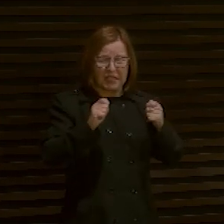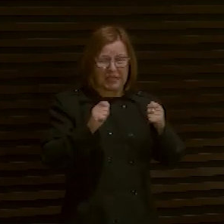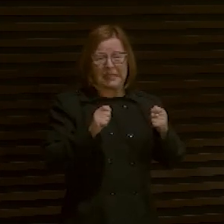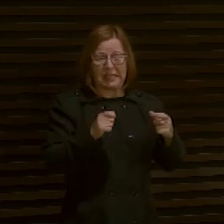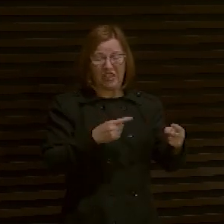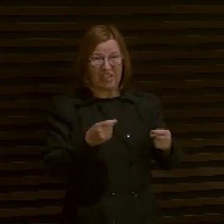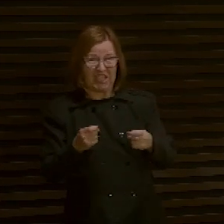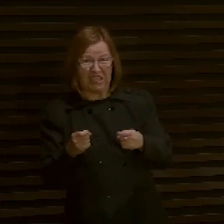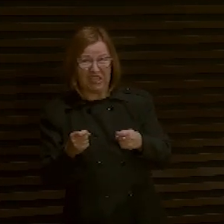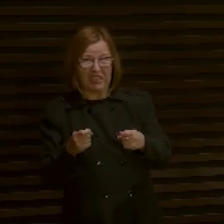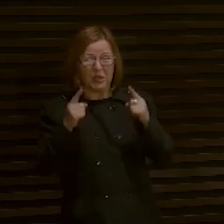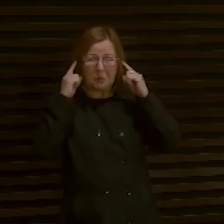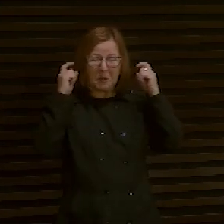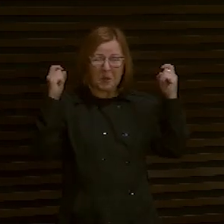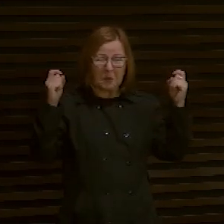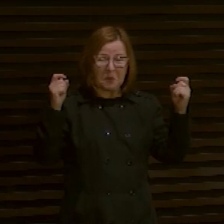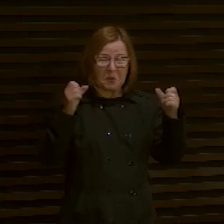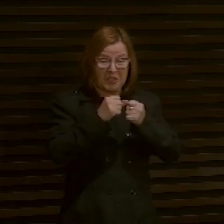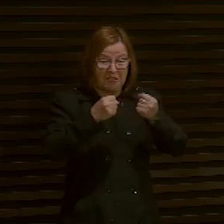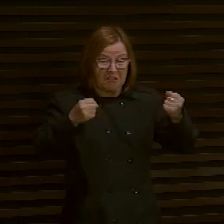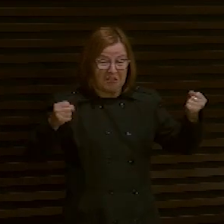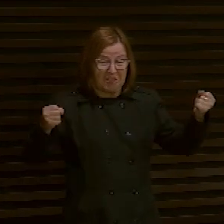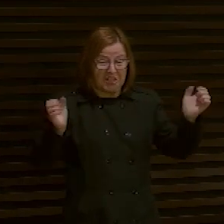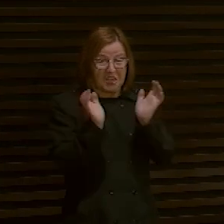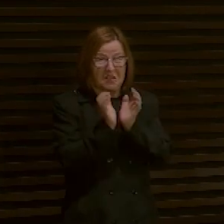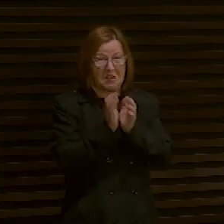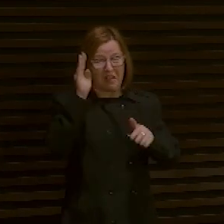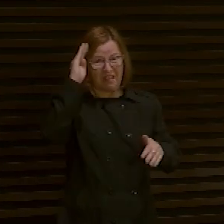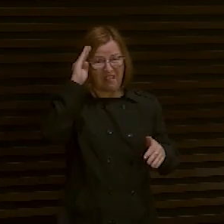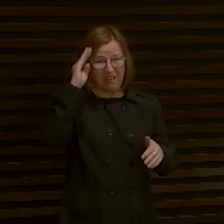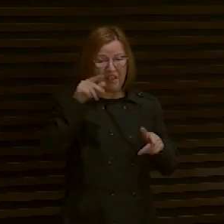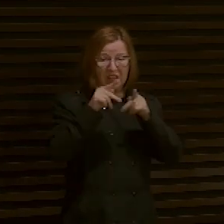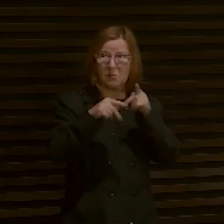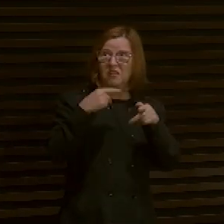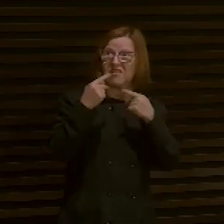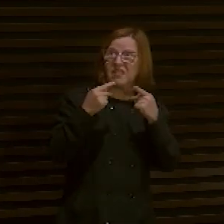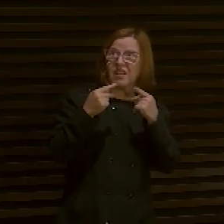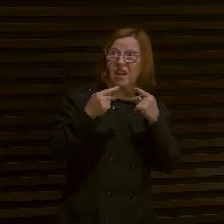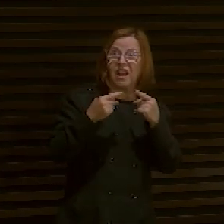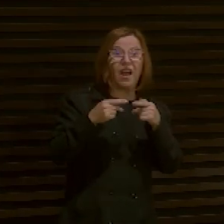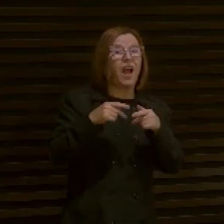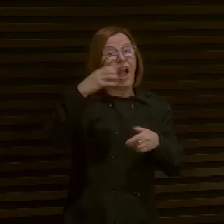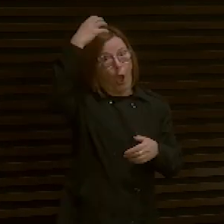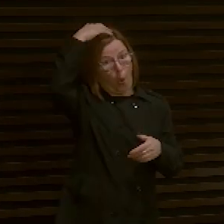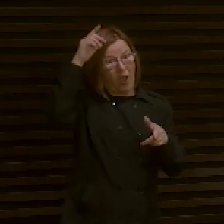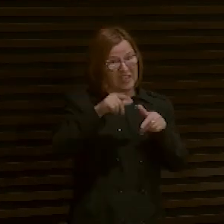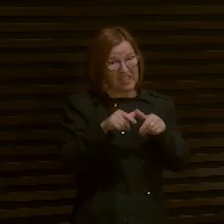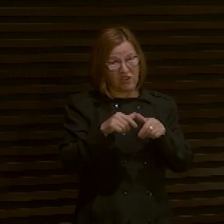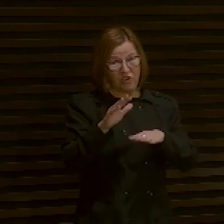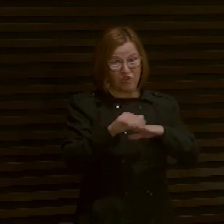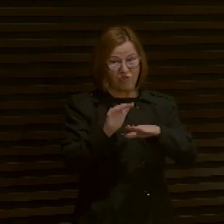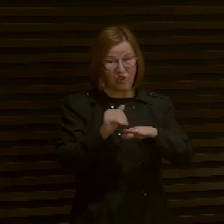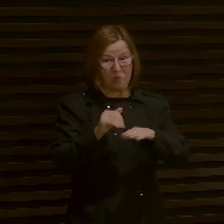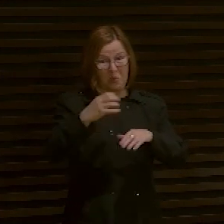de um grande exército, de maneira que disseram uns aos outros: eis que o rei de Israel contratou os reis dos